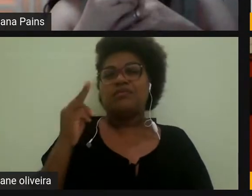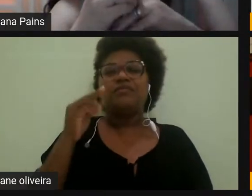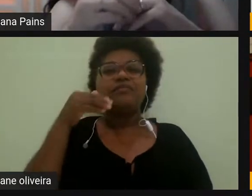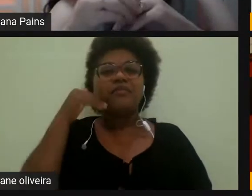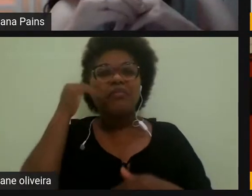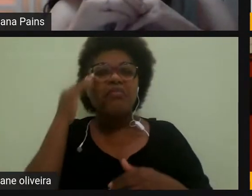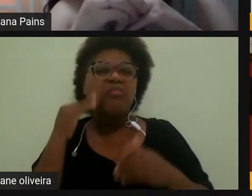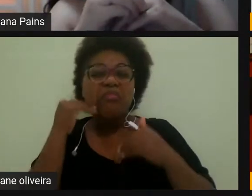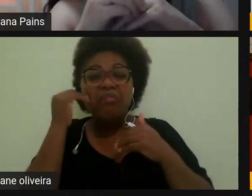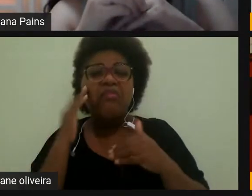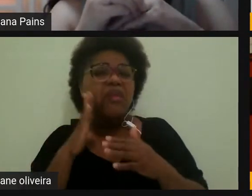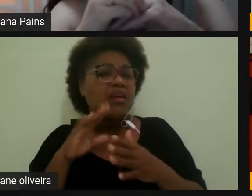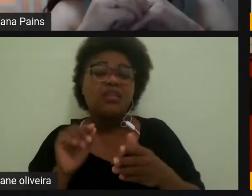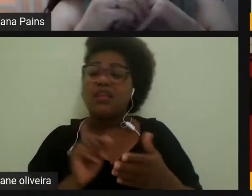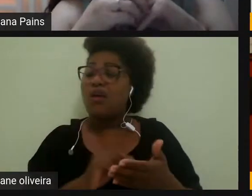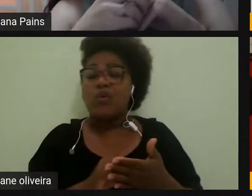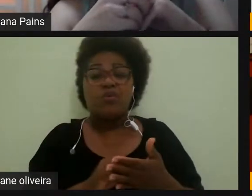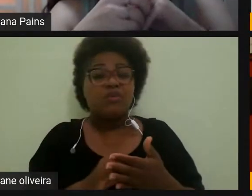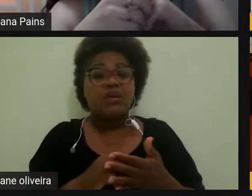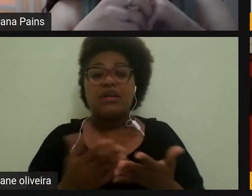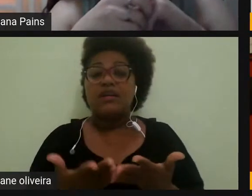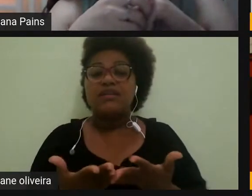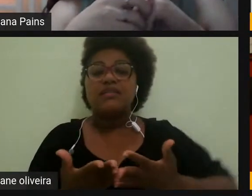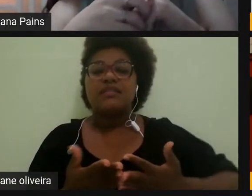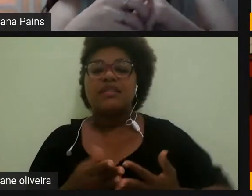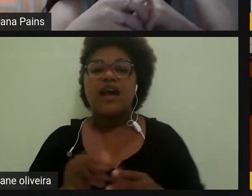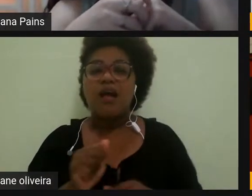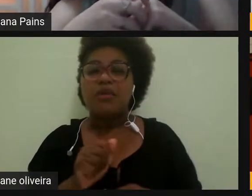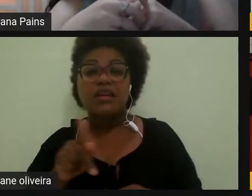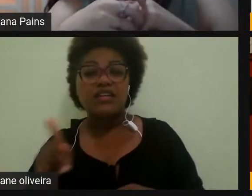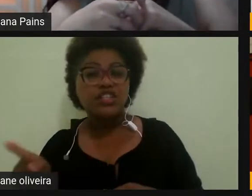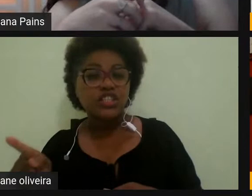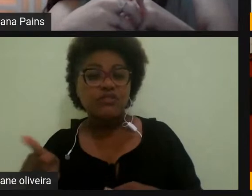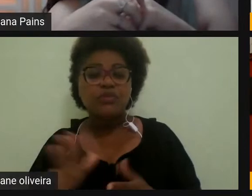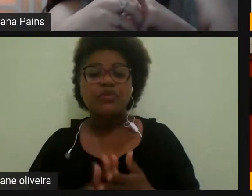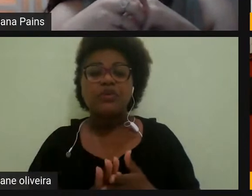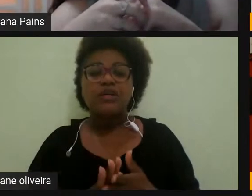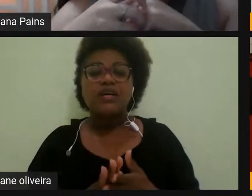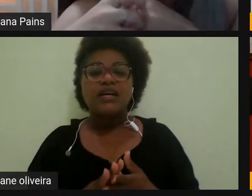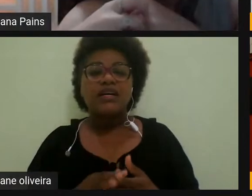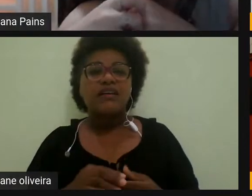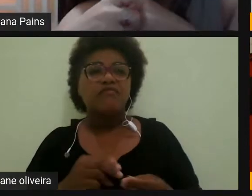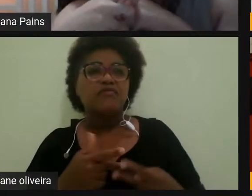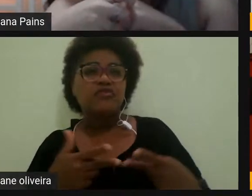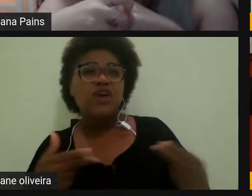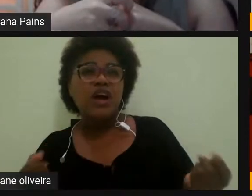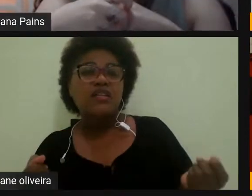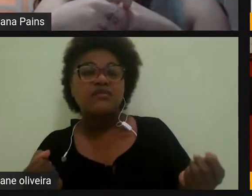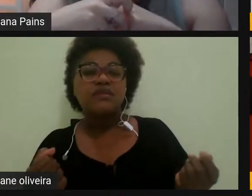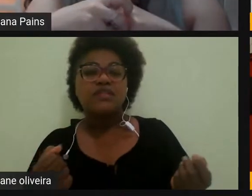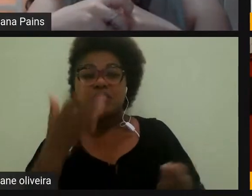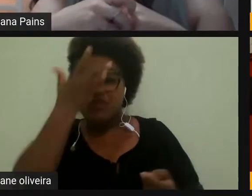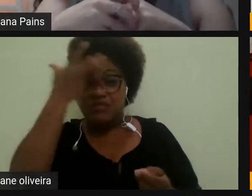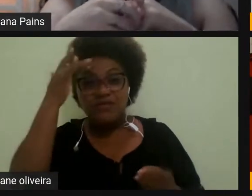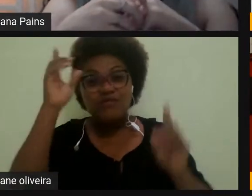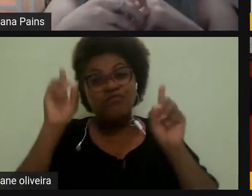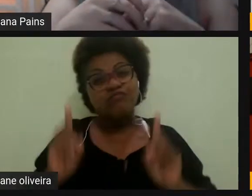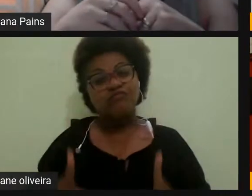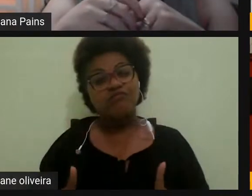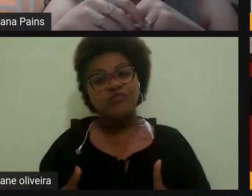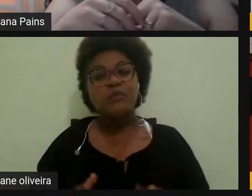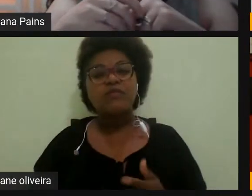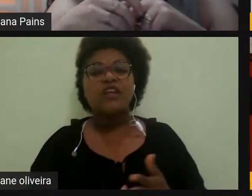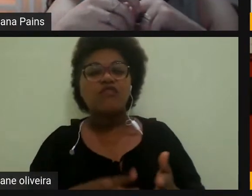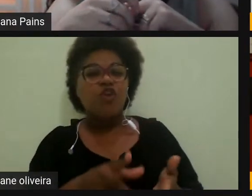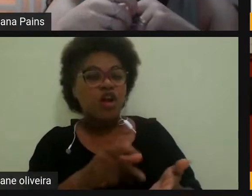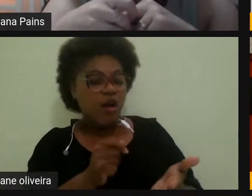disso então be my eyes é um aplicativo em situações como essa a pessoa com deficiência é funciona o